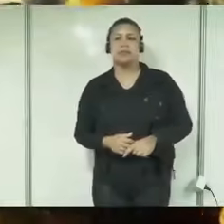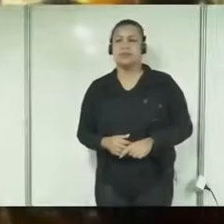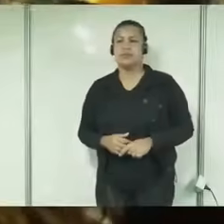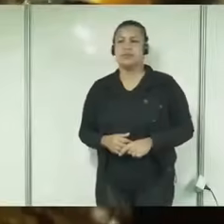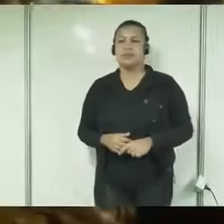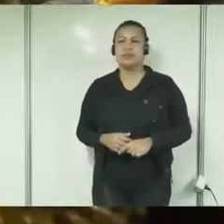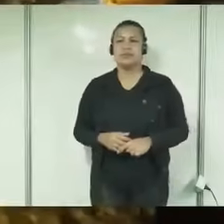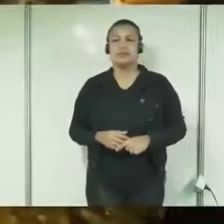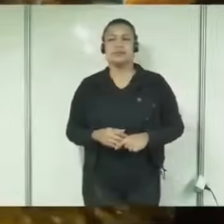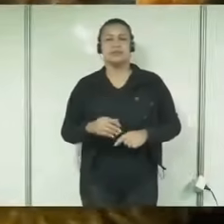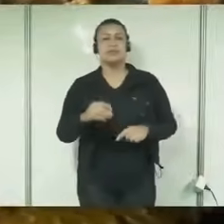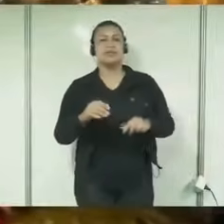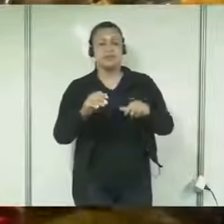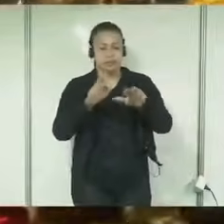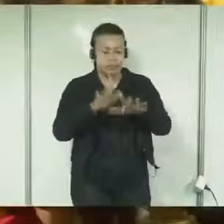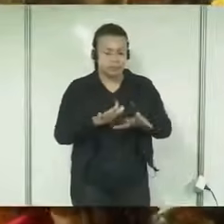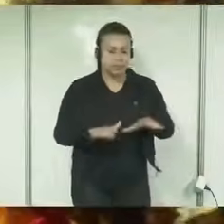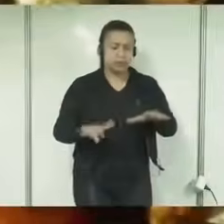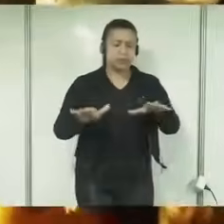naquelas praias,